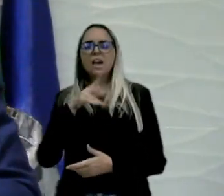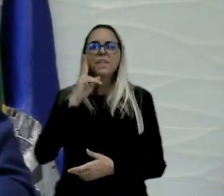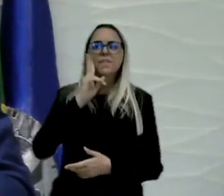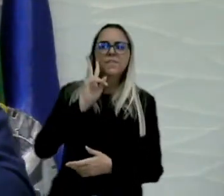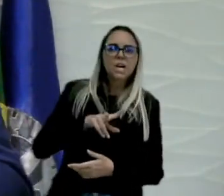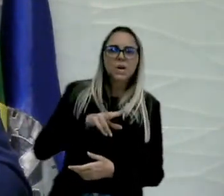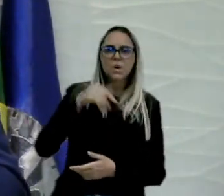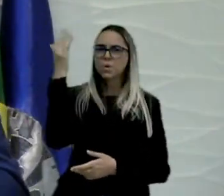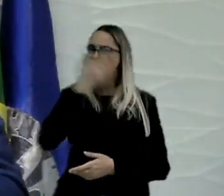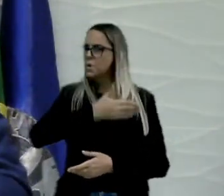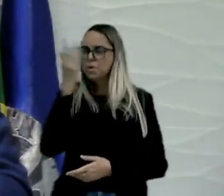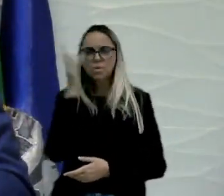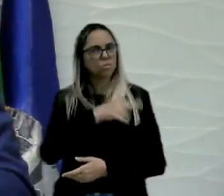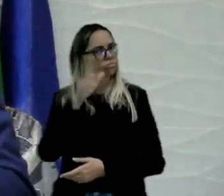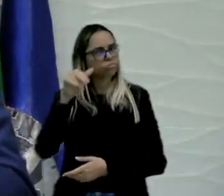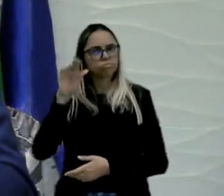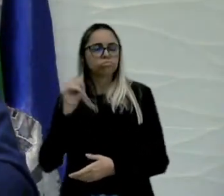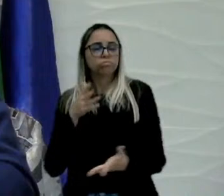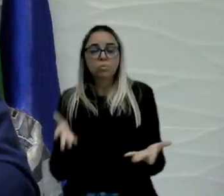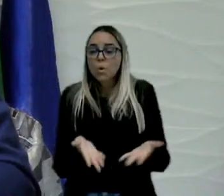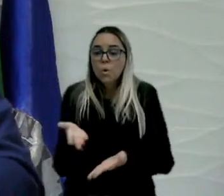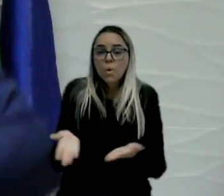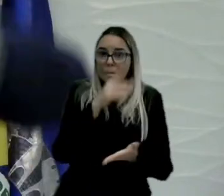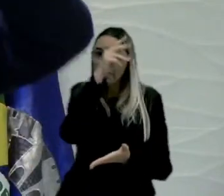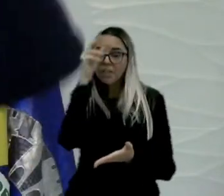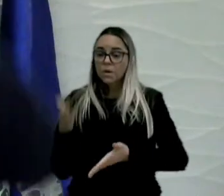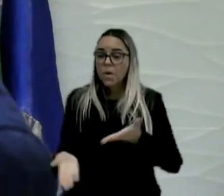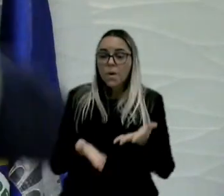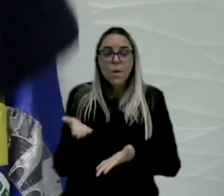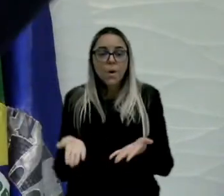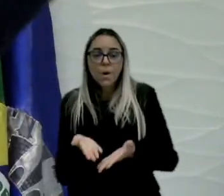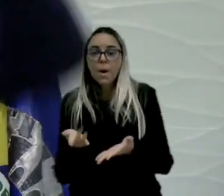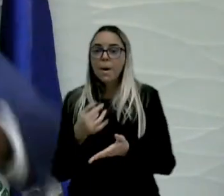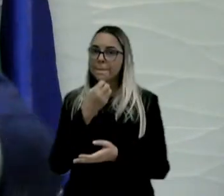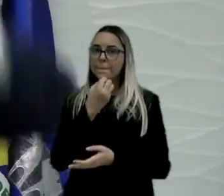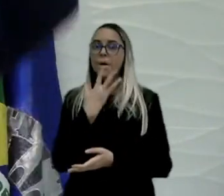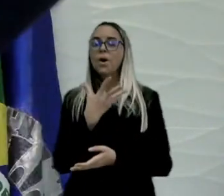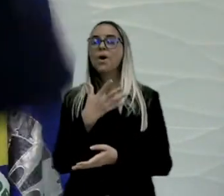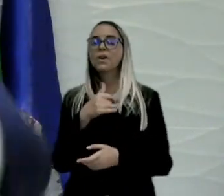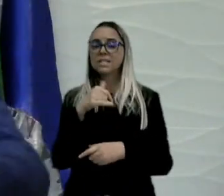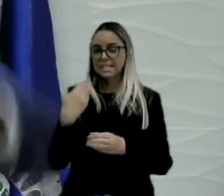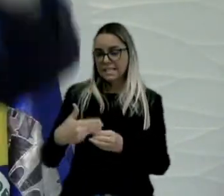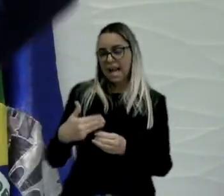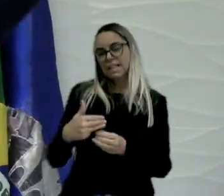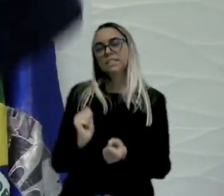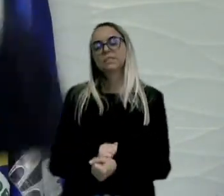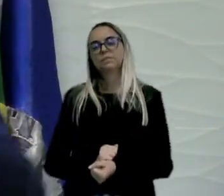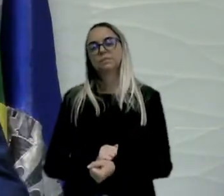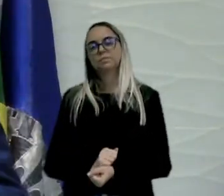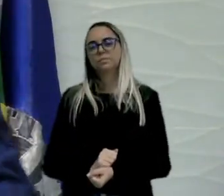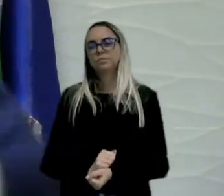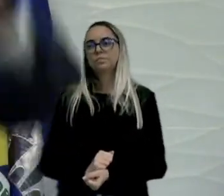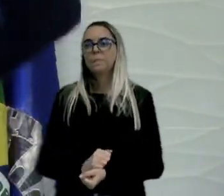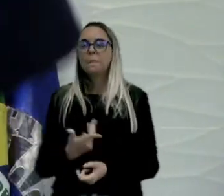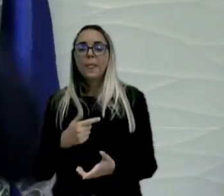que cuidou tão bem de uma cidade e você apoia um grupo de político corrupto que só